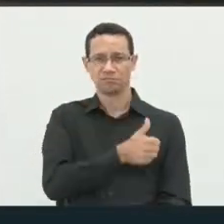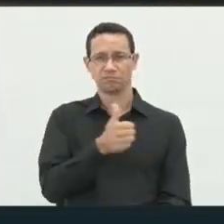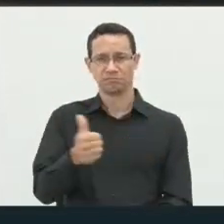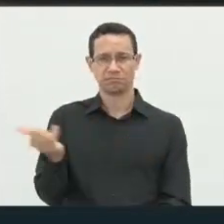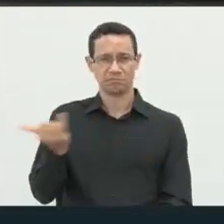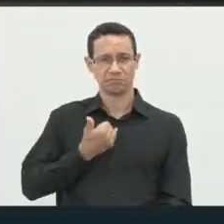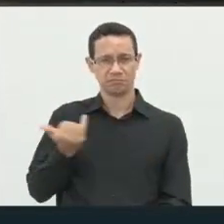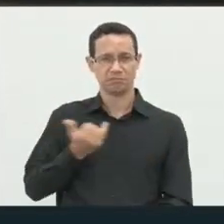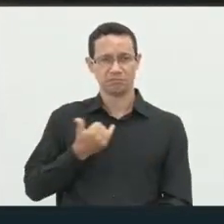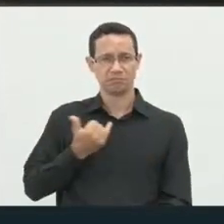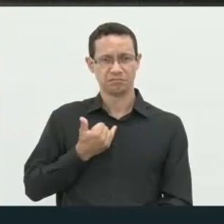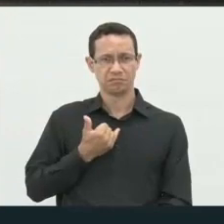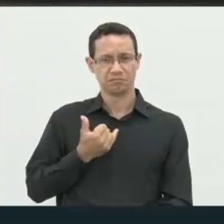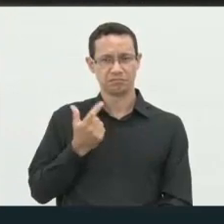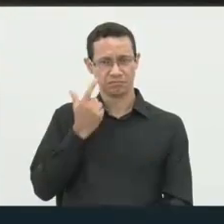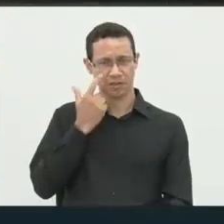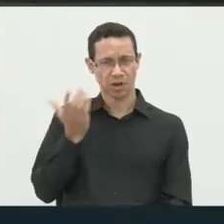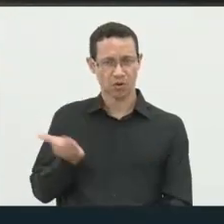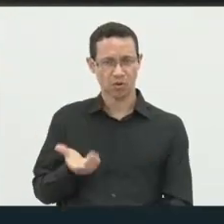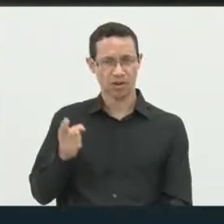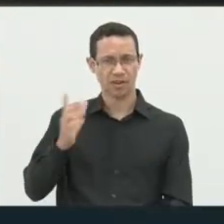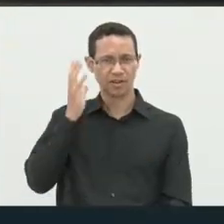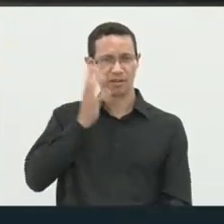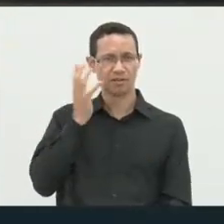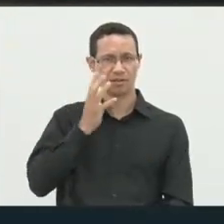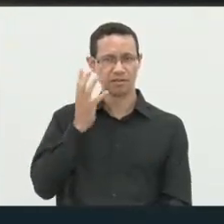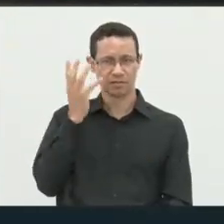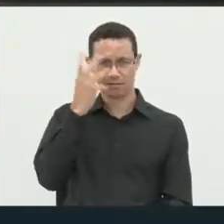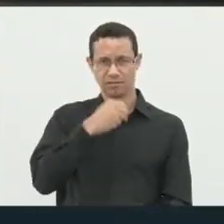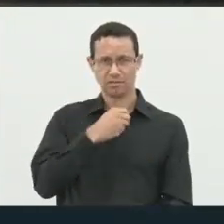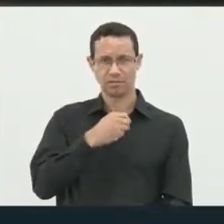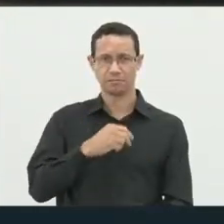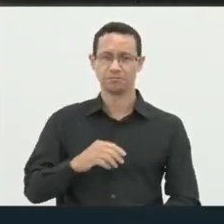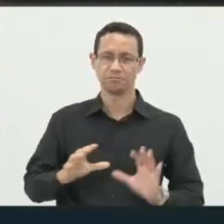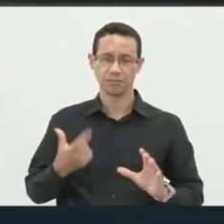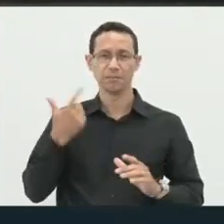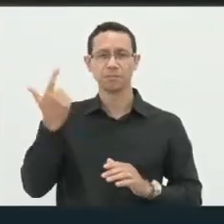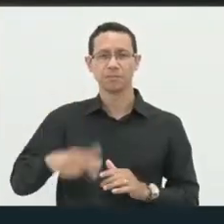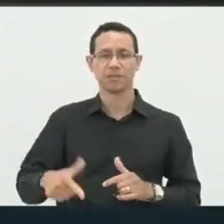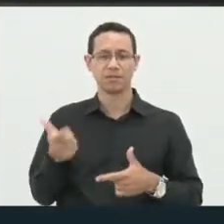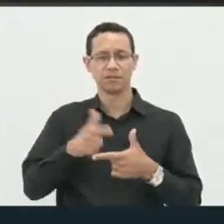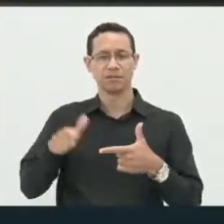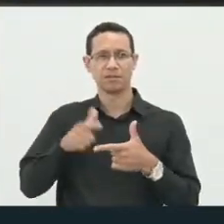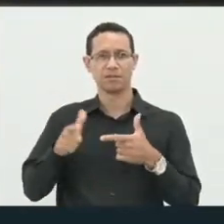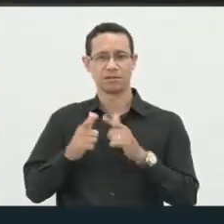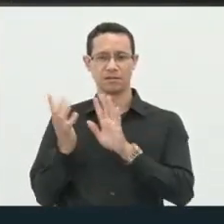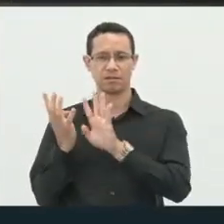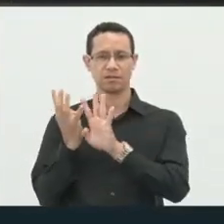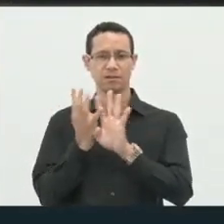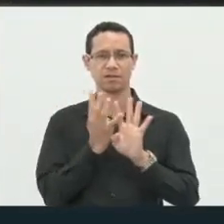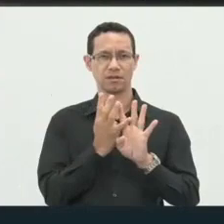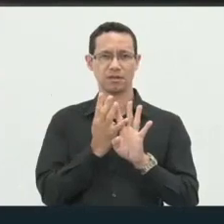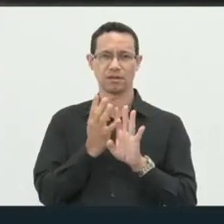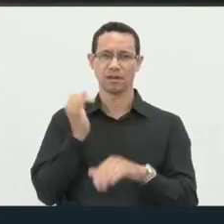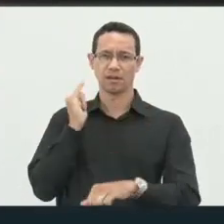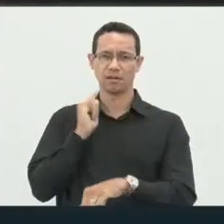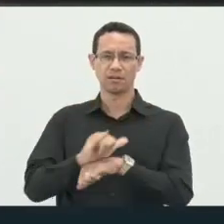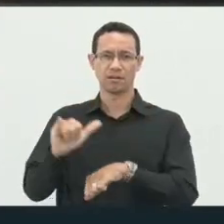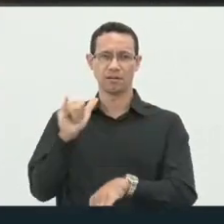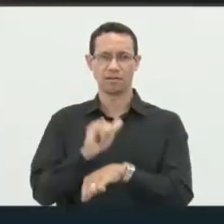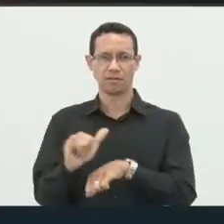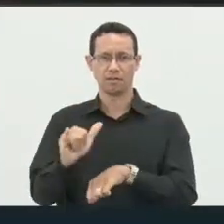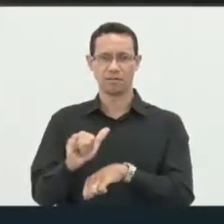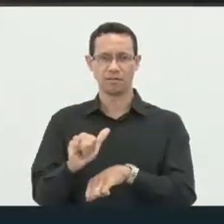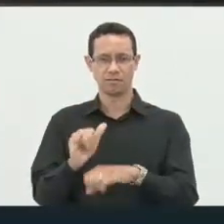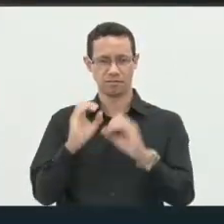como eu ouvi falar agora há pouco além do problema aí desse zero a fila e que é um enganação o Zé